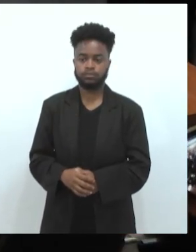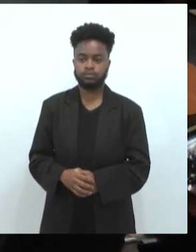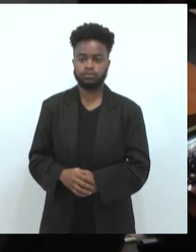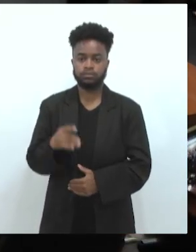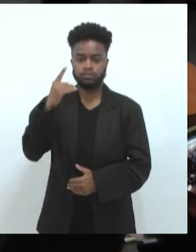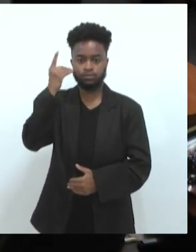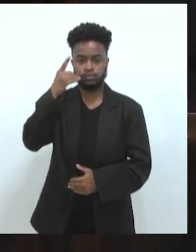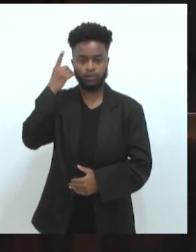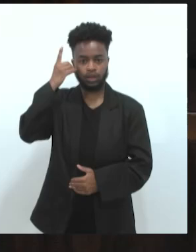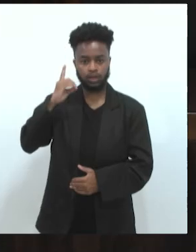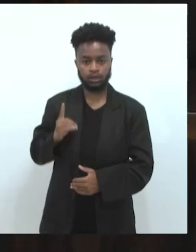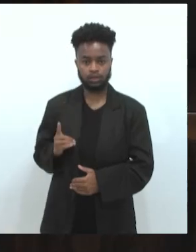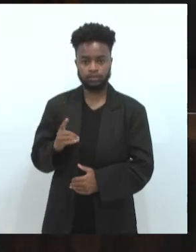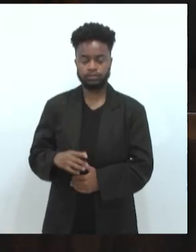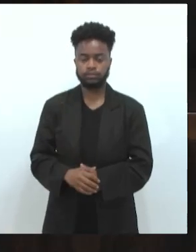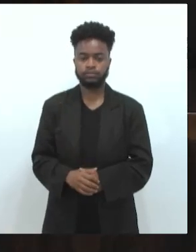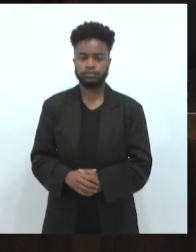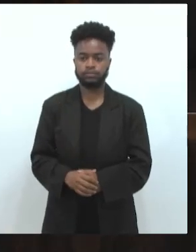Deputada Dani Balbi.